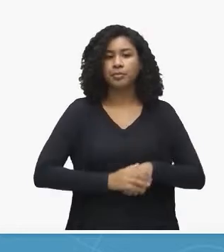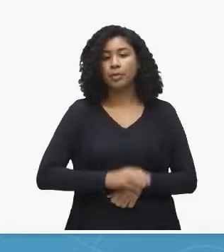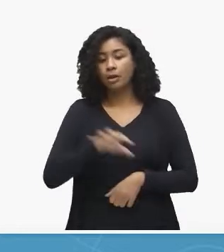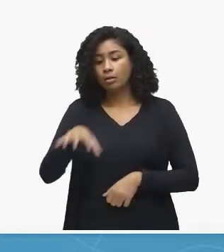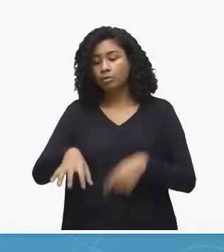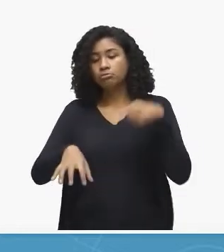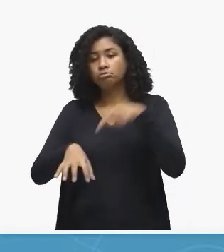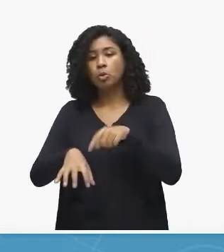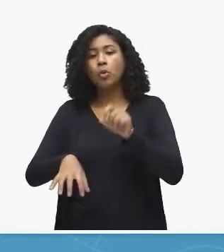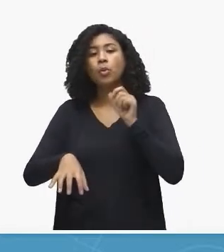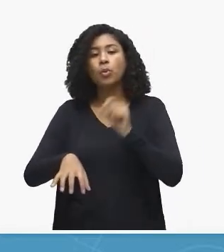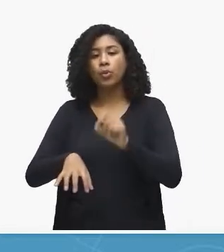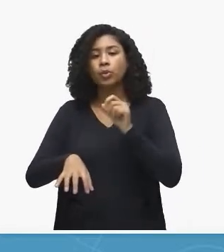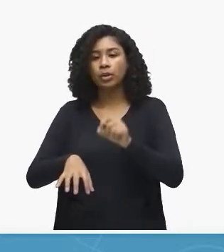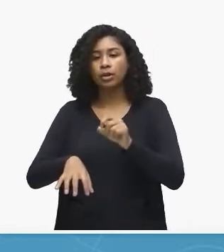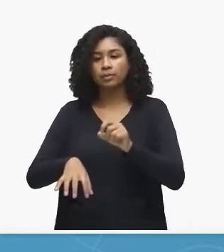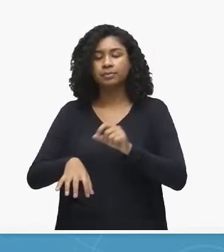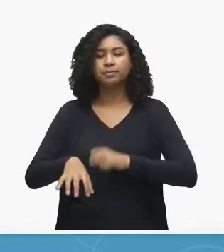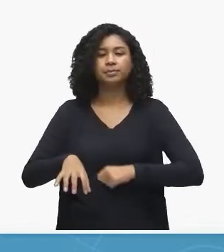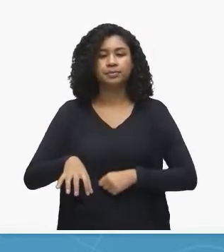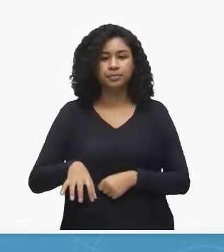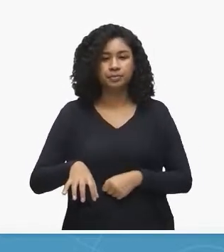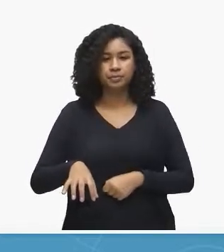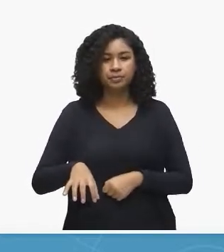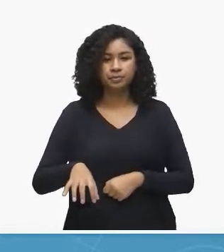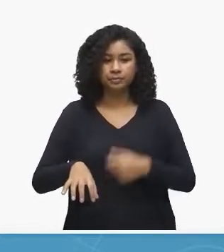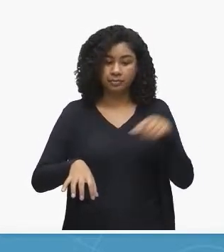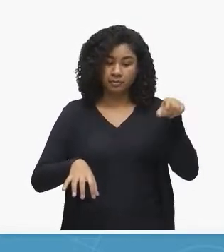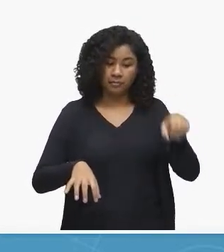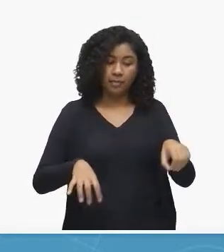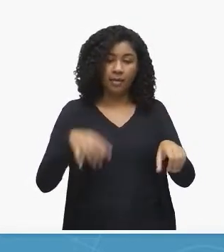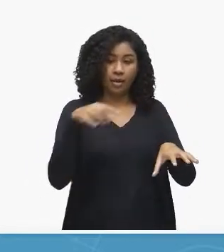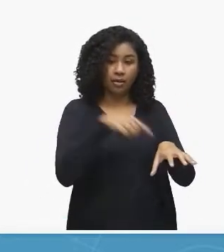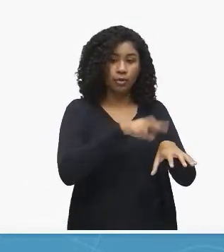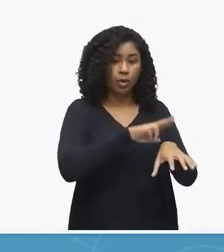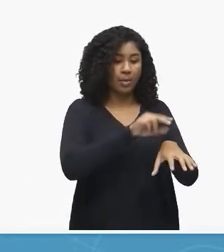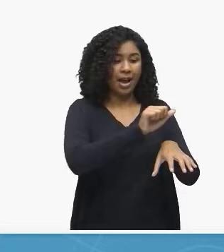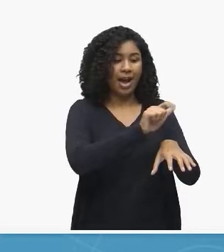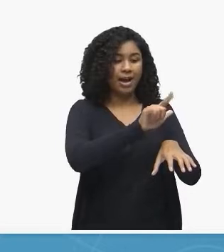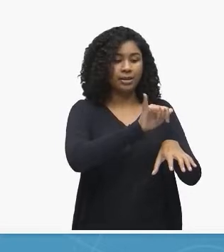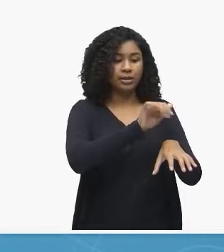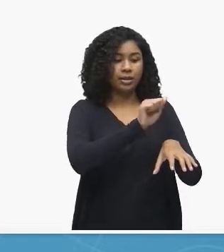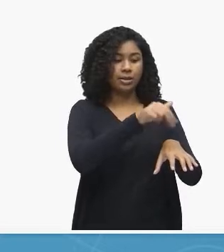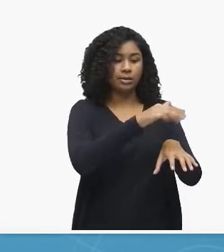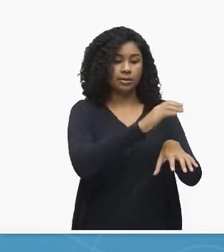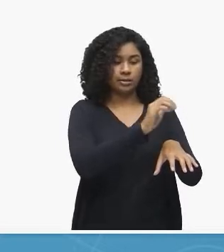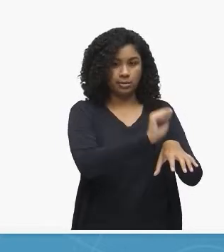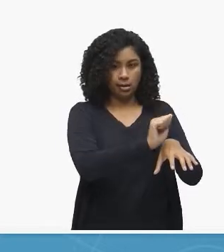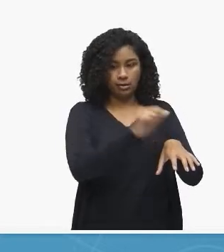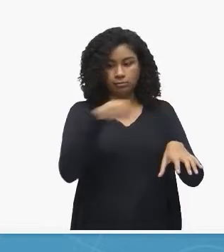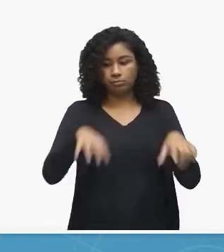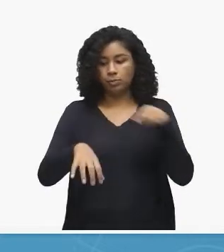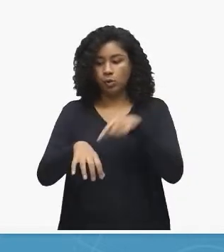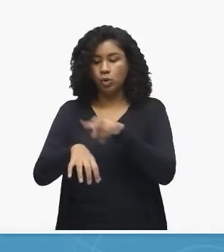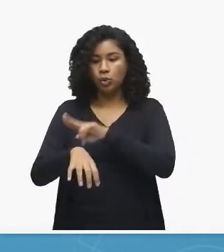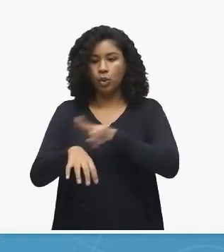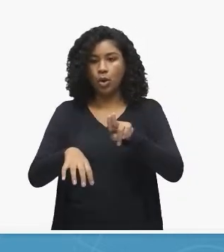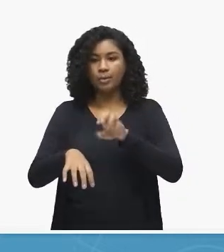A Tríplice Entente. Isso mesmo. Tríplice Entente, não esqueçam, façam as